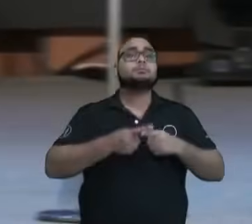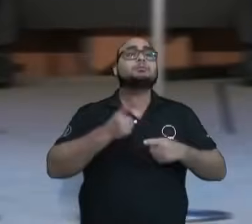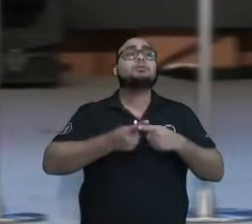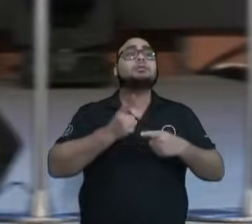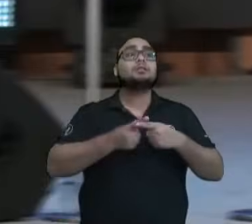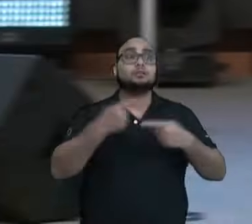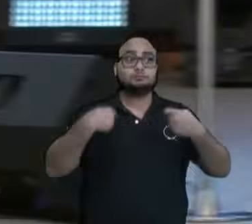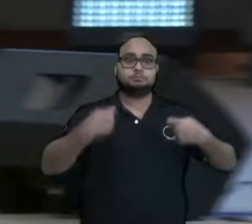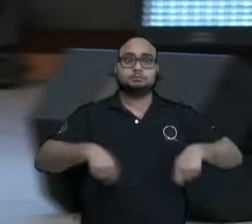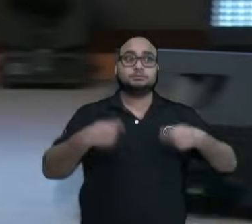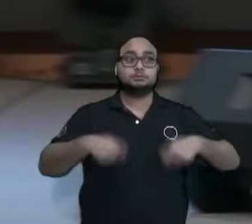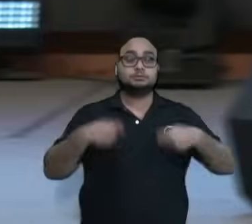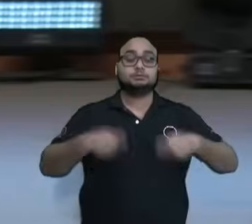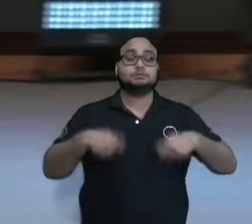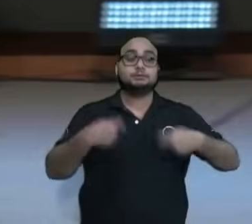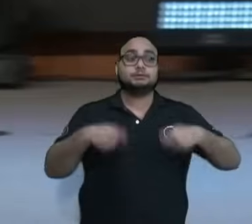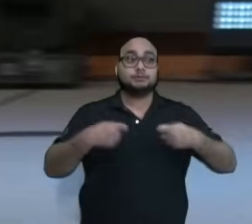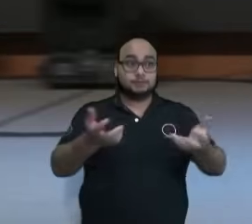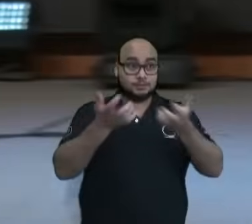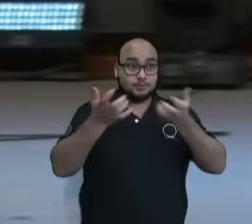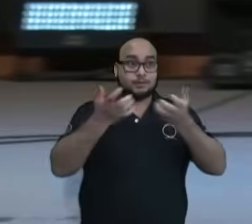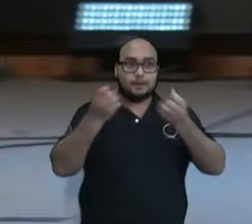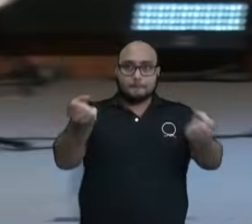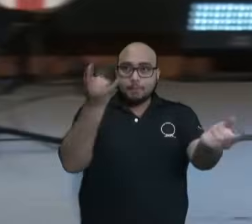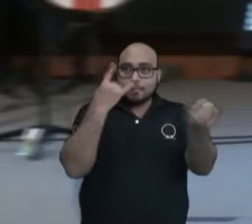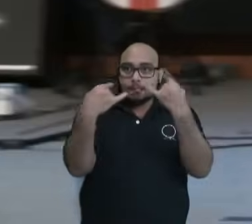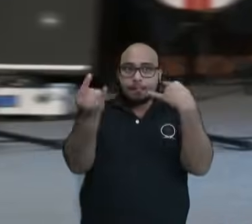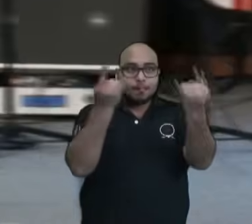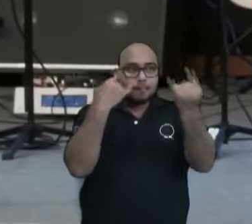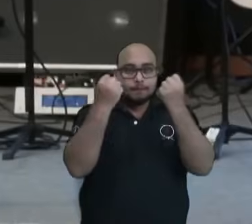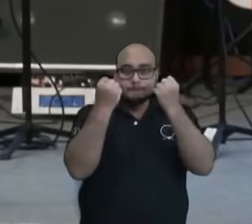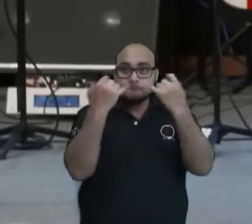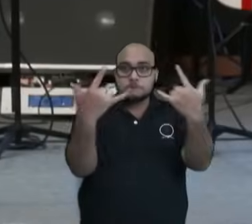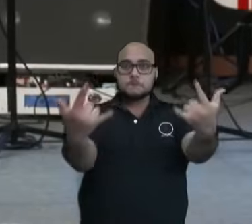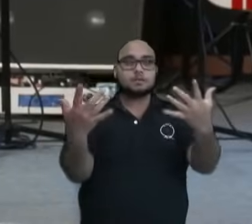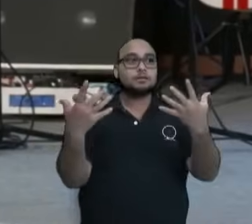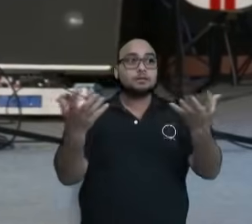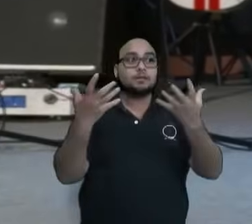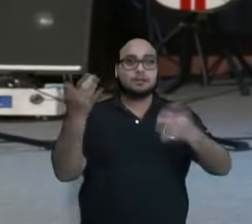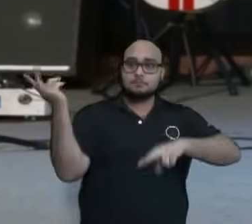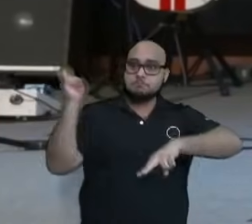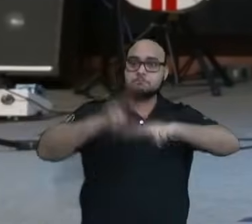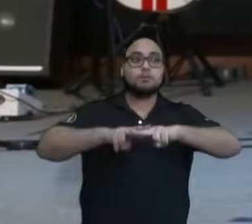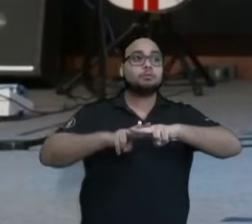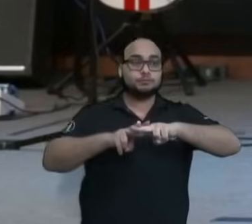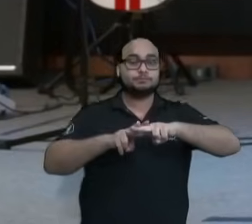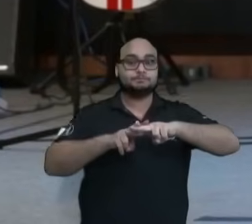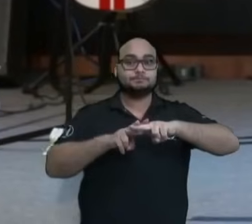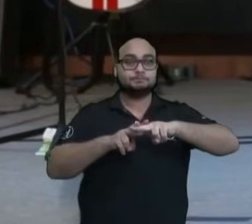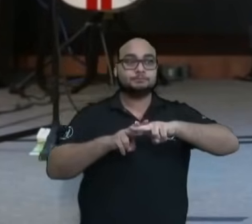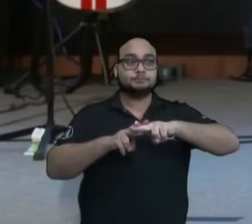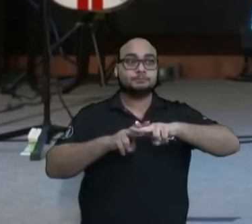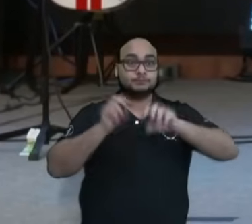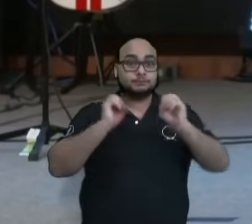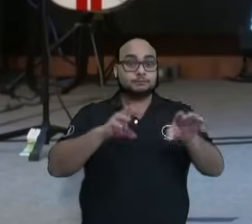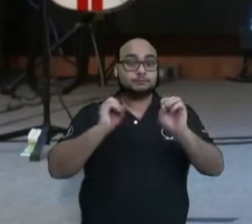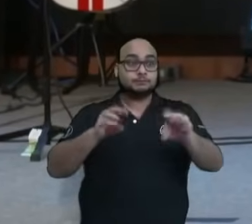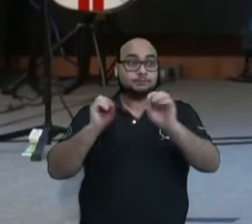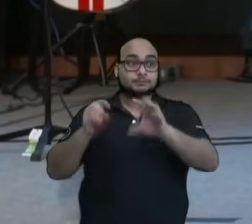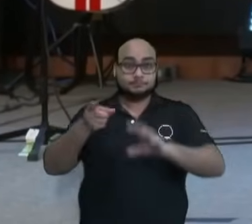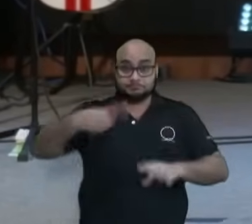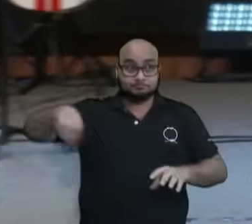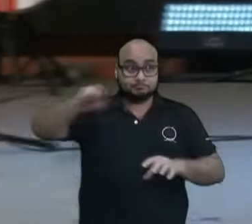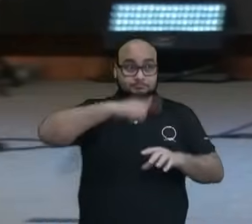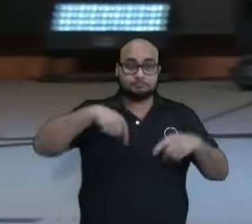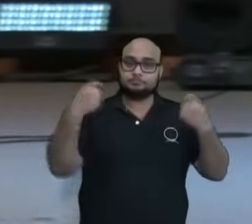você querem te fazer presa querem botar na tua cabeça que você você não precisa de templo não precisa de igreja